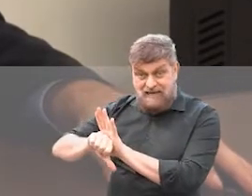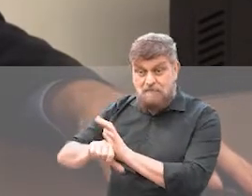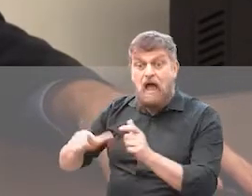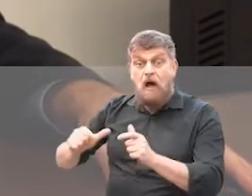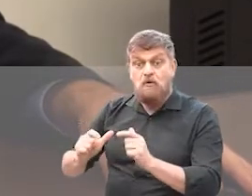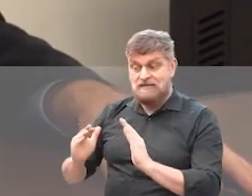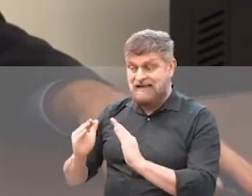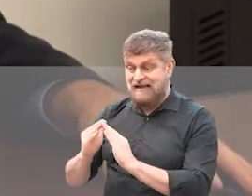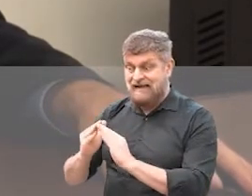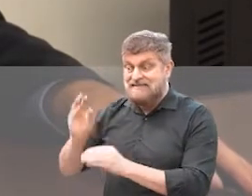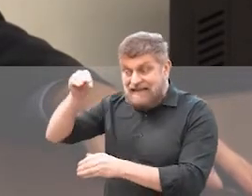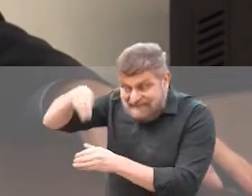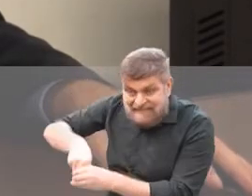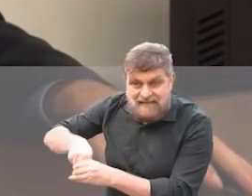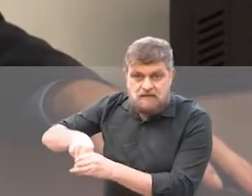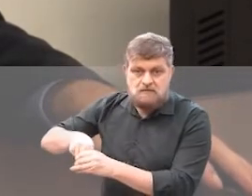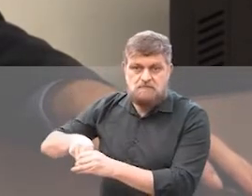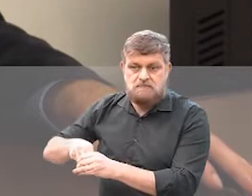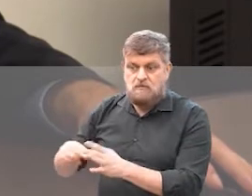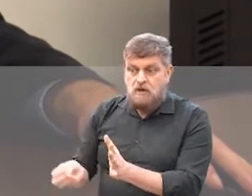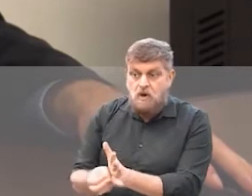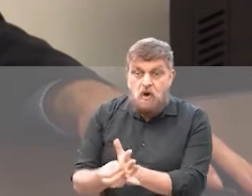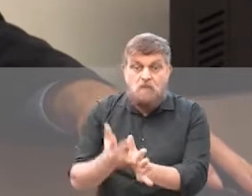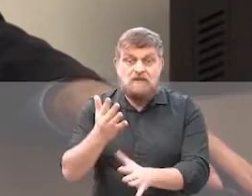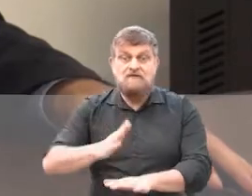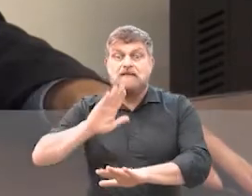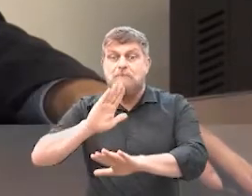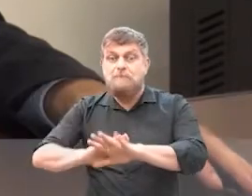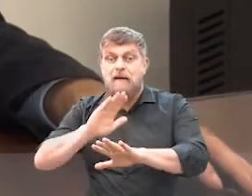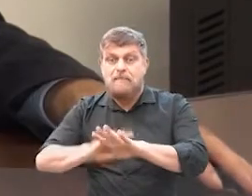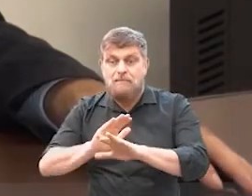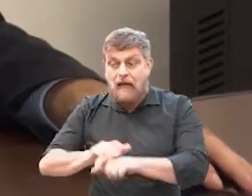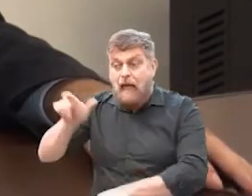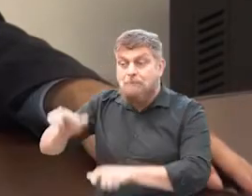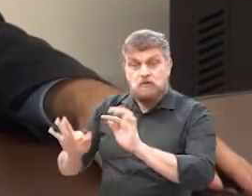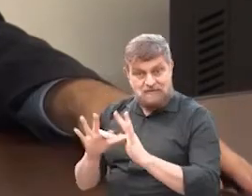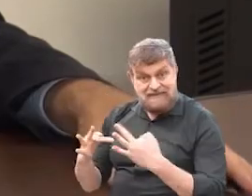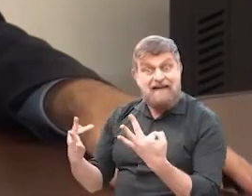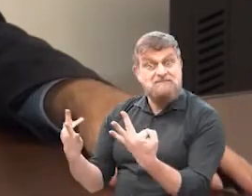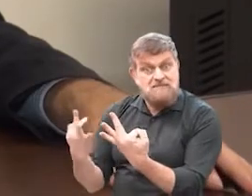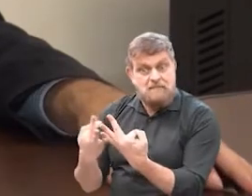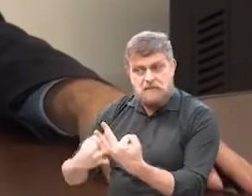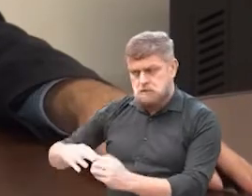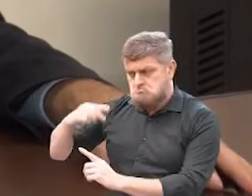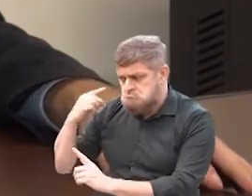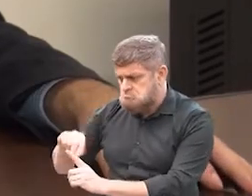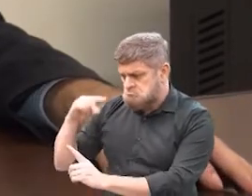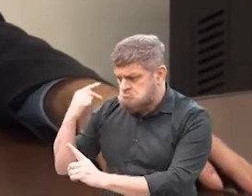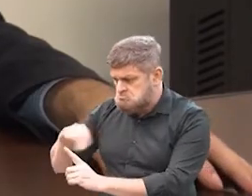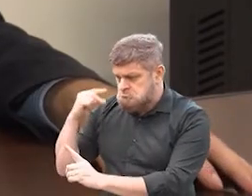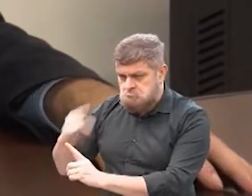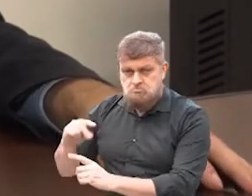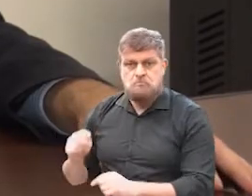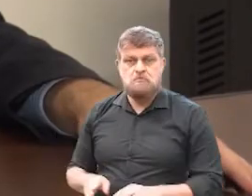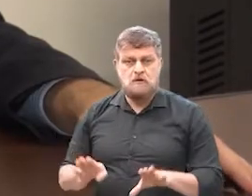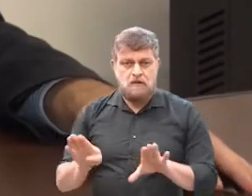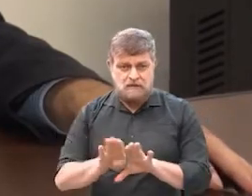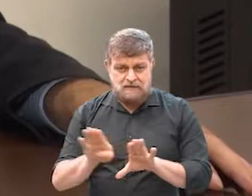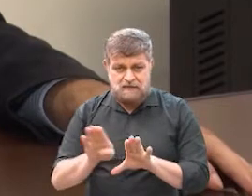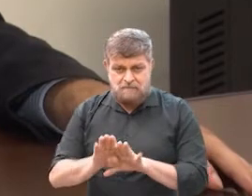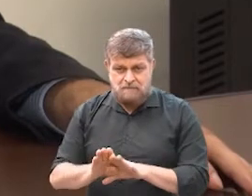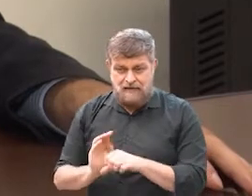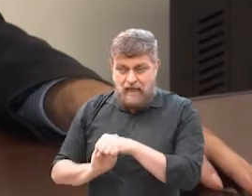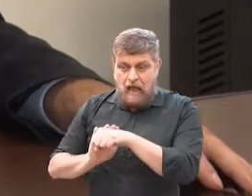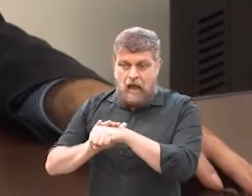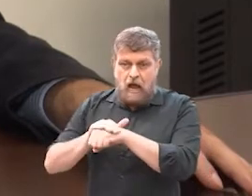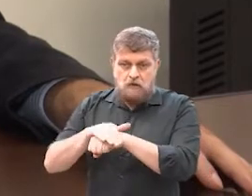de casa. Muitas vezes praticados por entes familiares. Muitas vezes praticados na calada